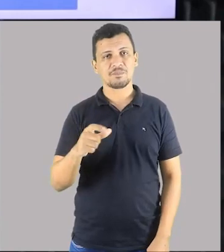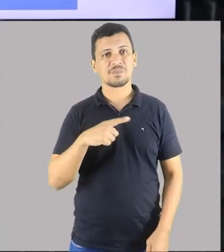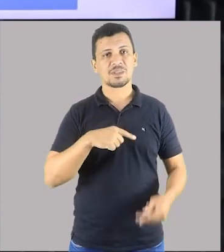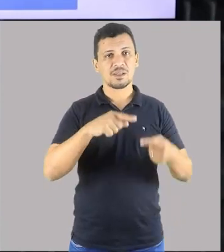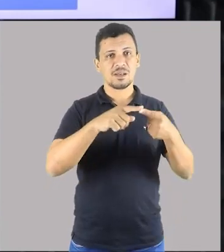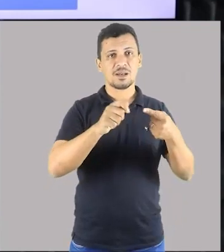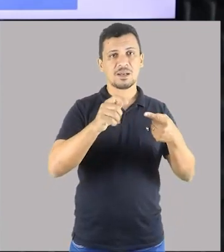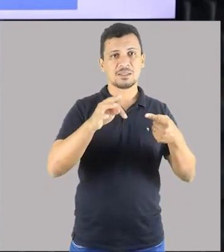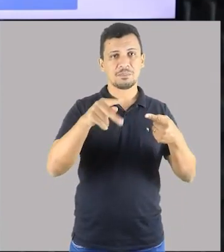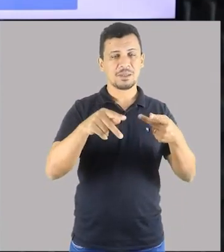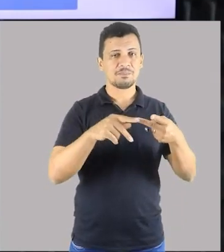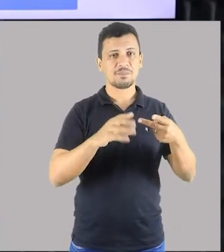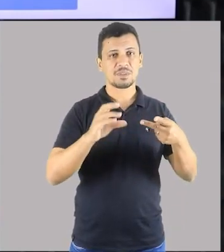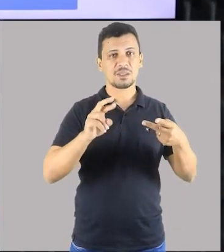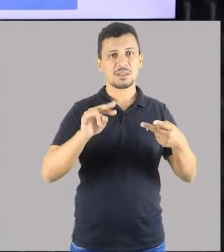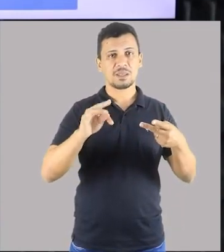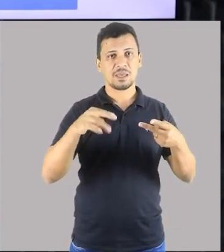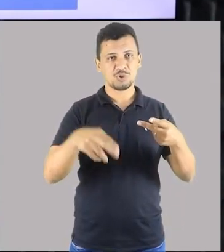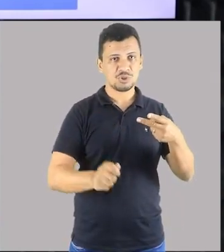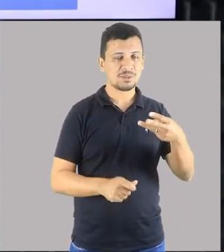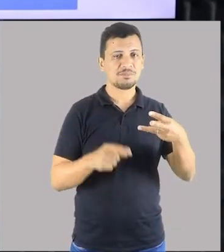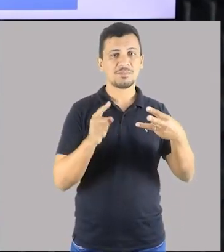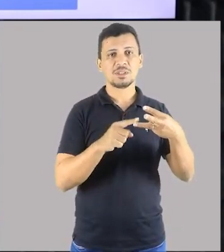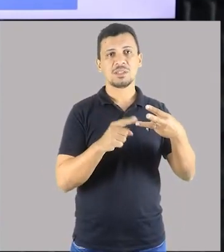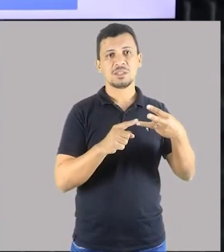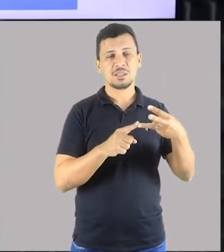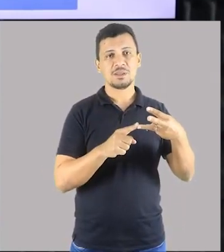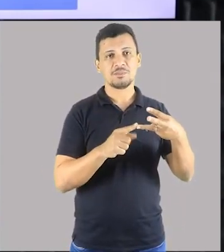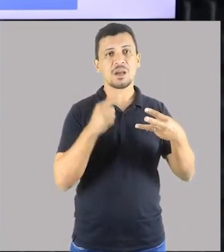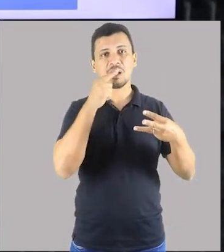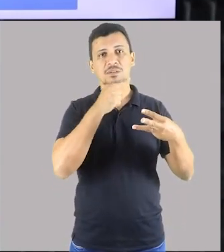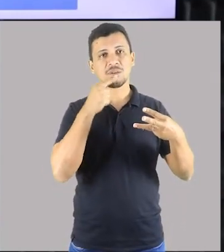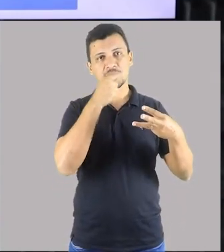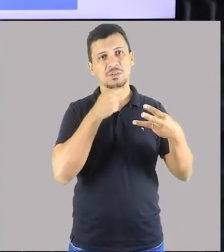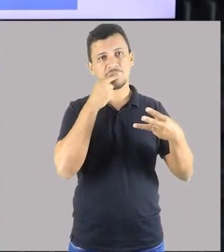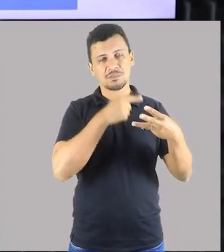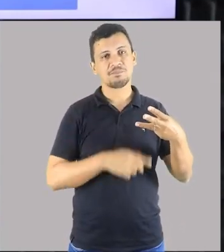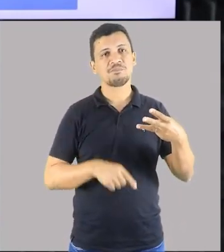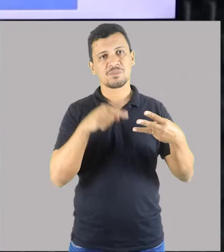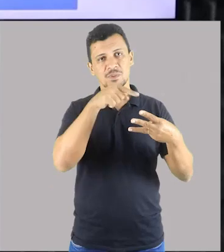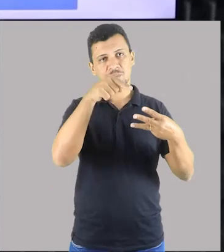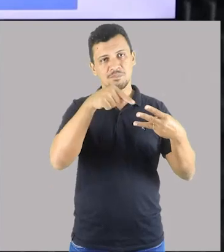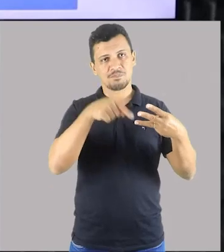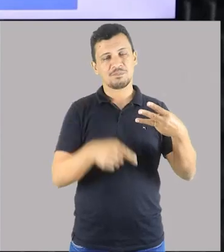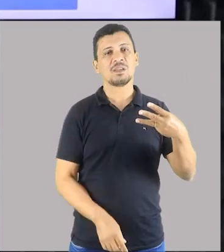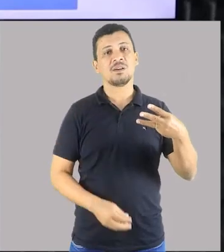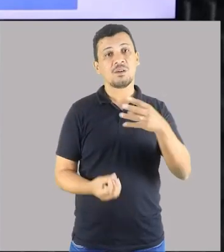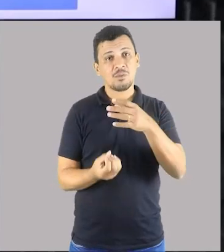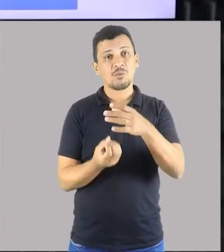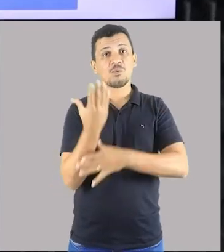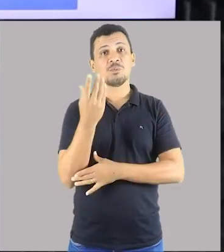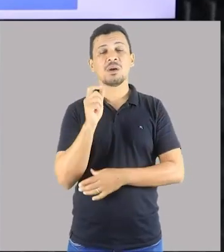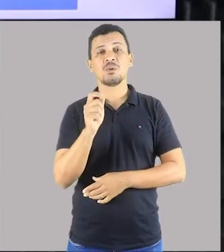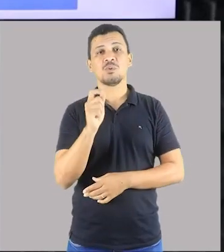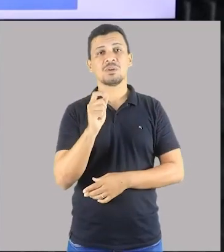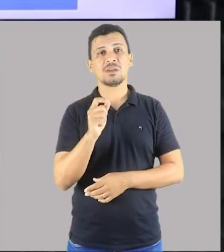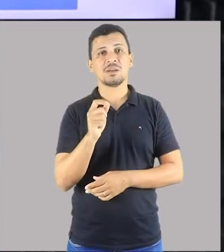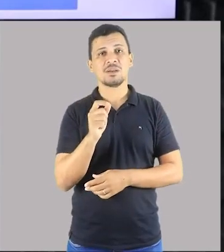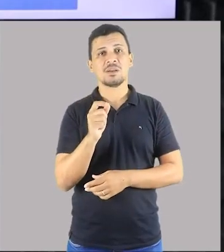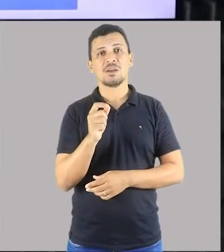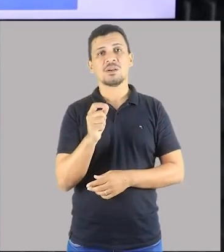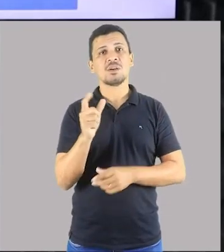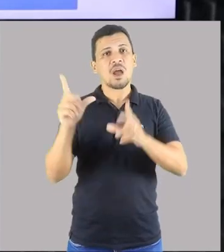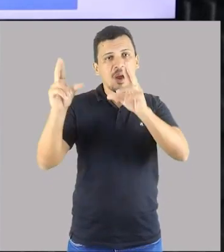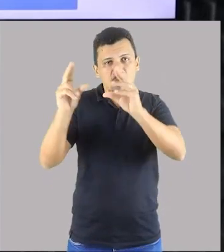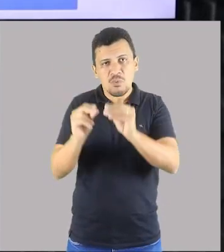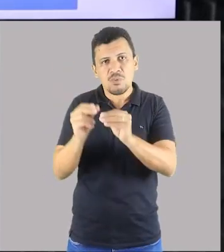ATP, creatina fosfato e a via glicolítica, que é a que utiliza o carboidrato para formar, ressintetizar